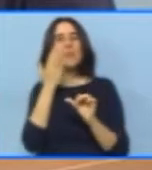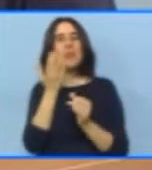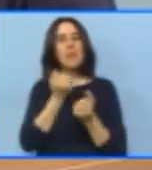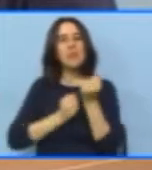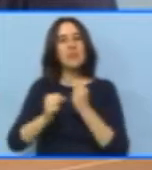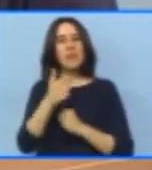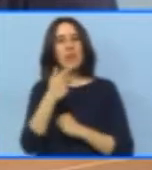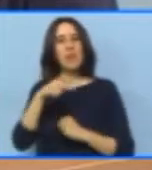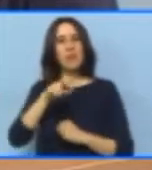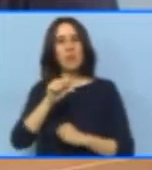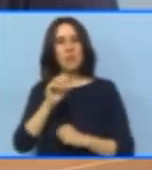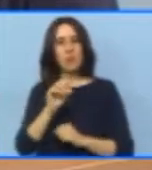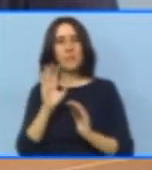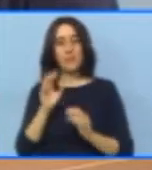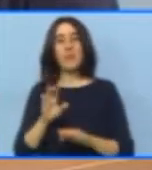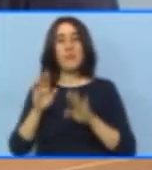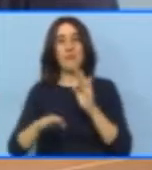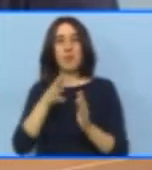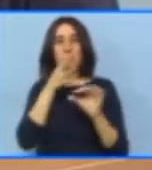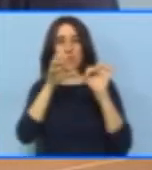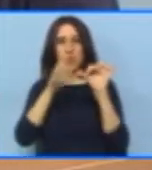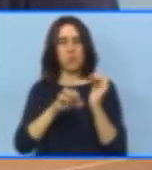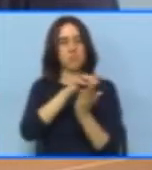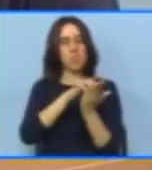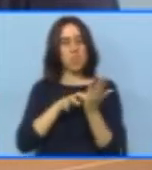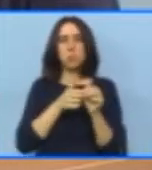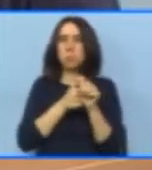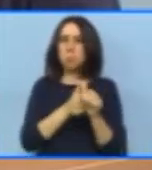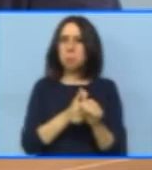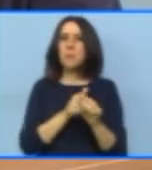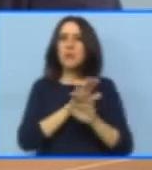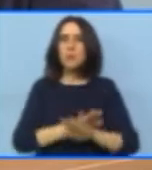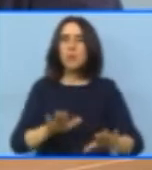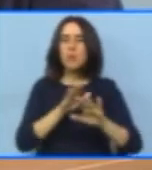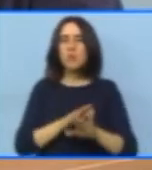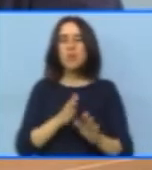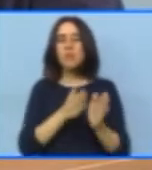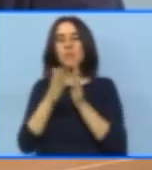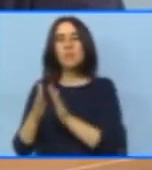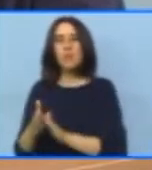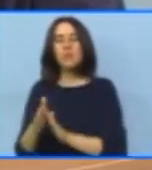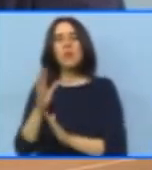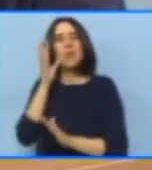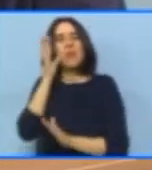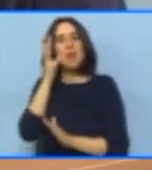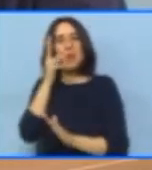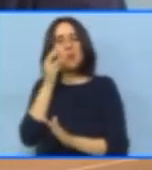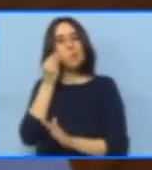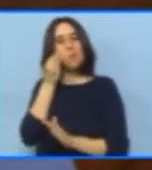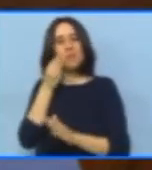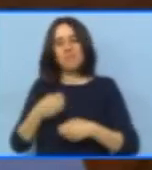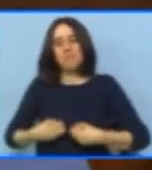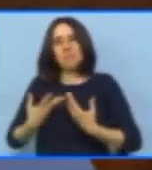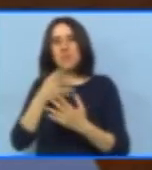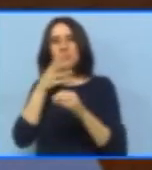há momentos em que tem um discurso escrito e é aquele momento mais pausado do tango, e depois há o calor do seu próprio discurso, quando tira os